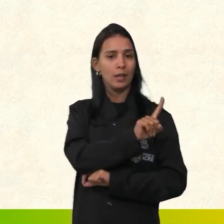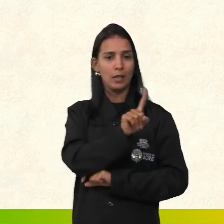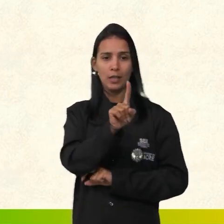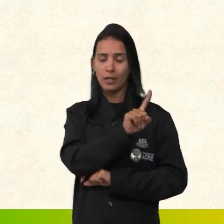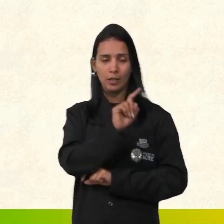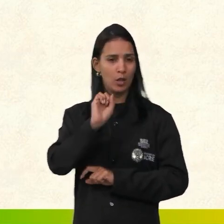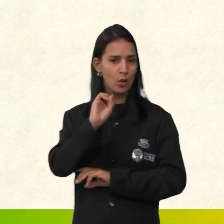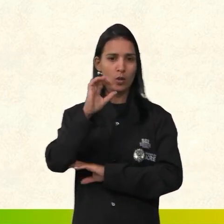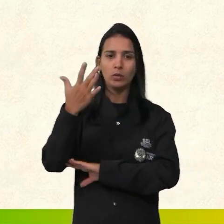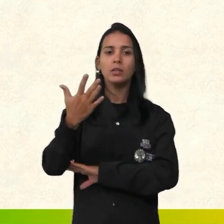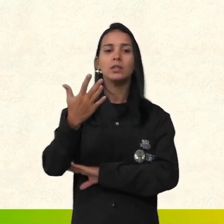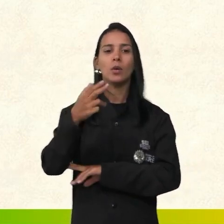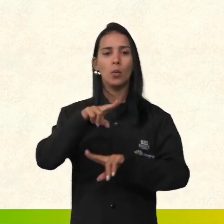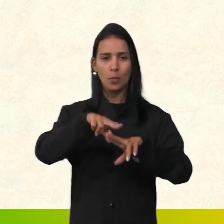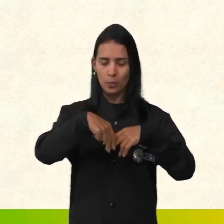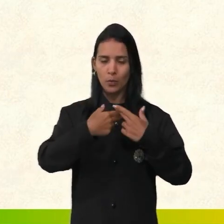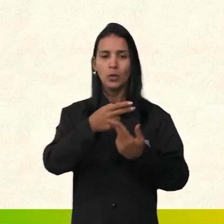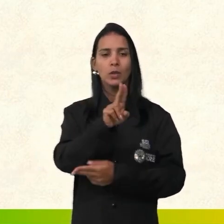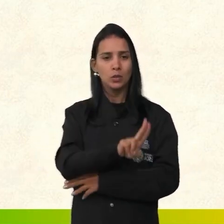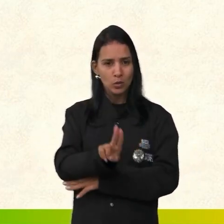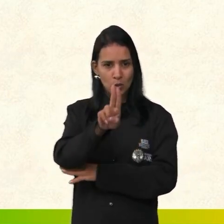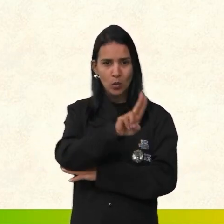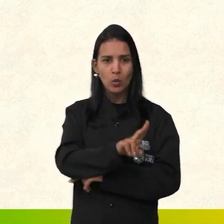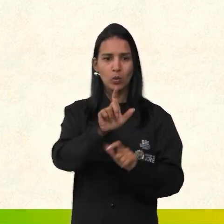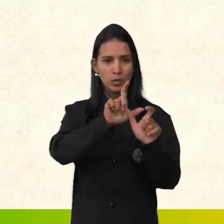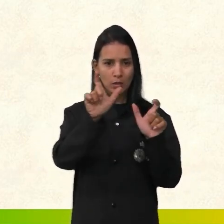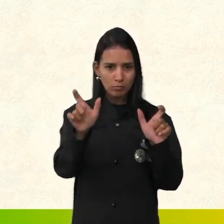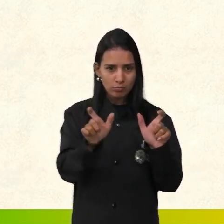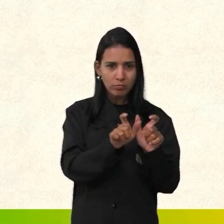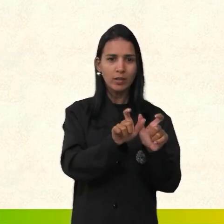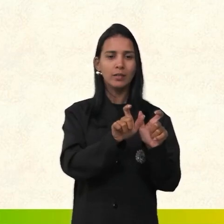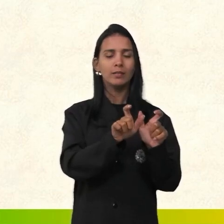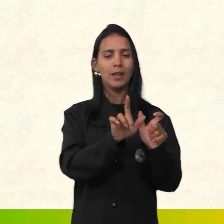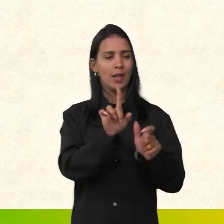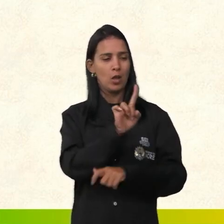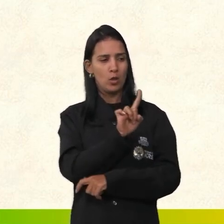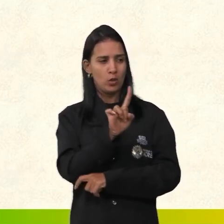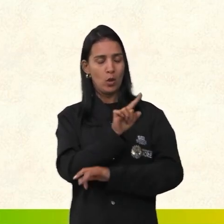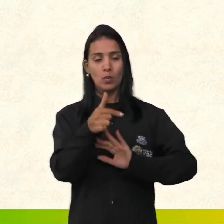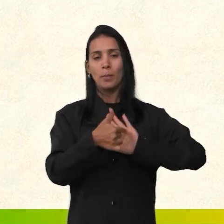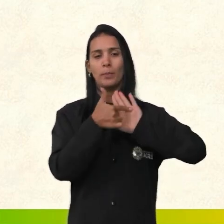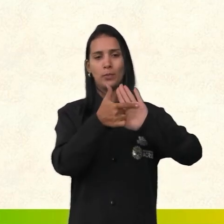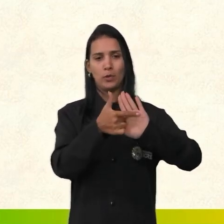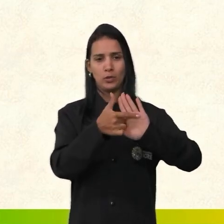utilizar o didn't, nesse caso, na forma negativa. Bem?